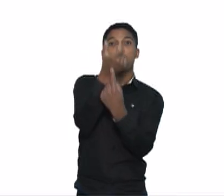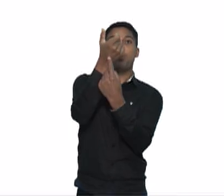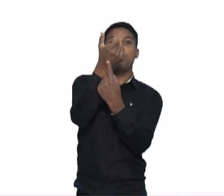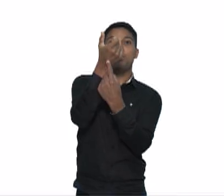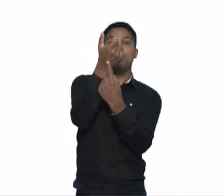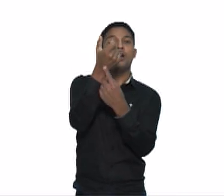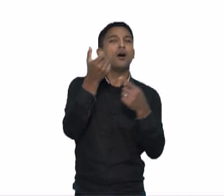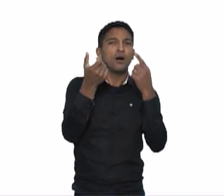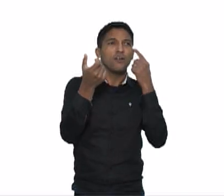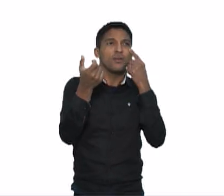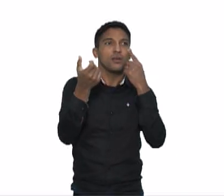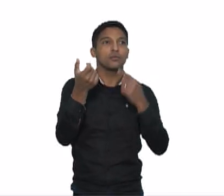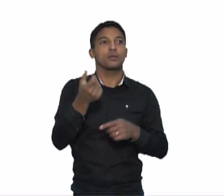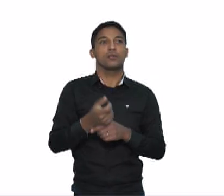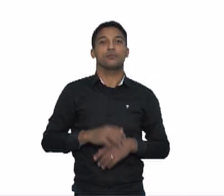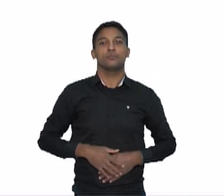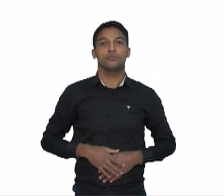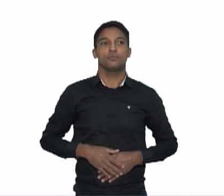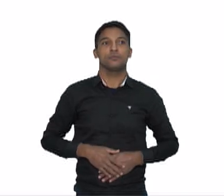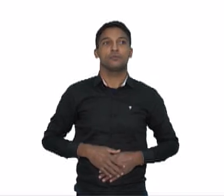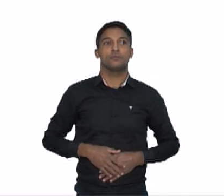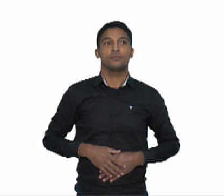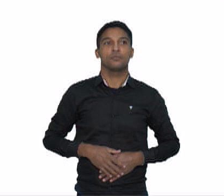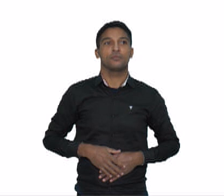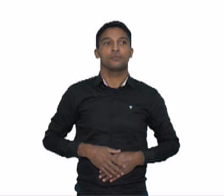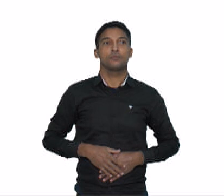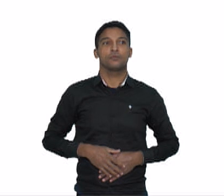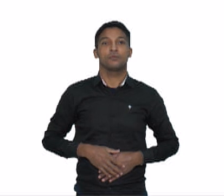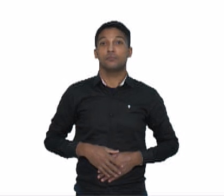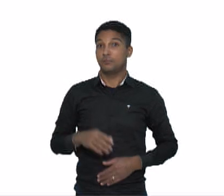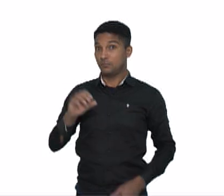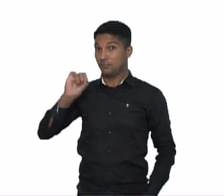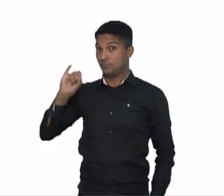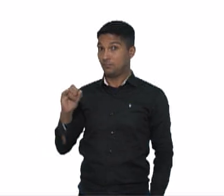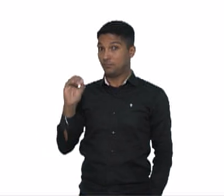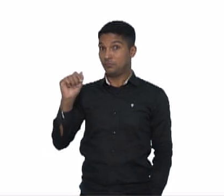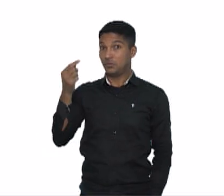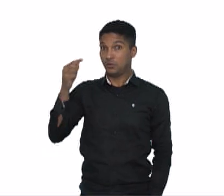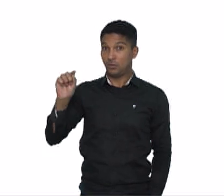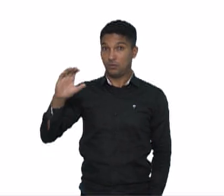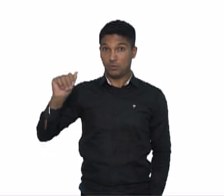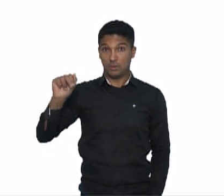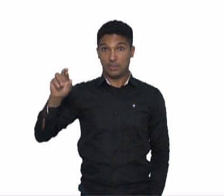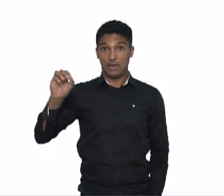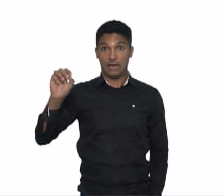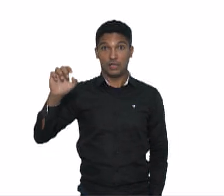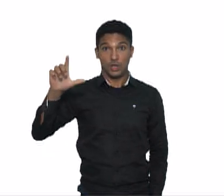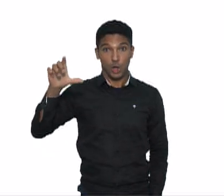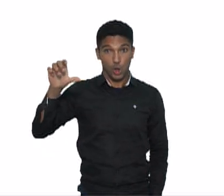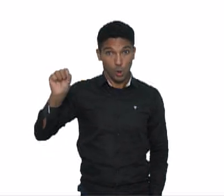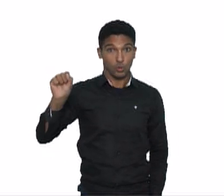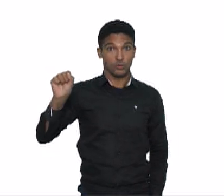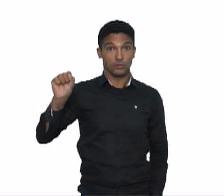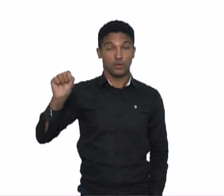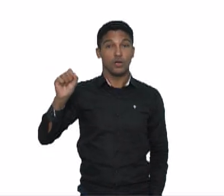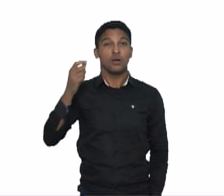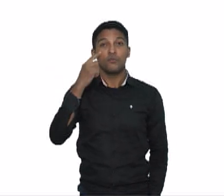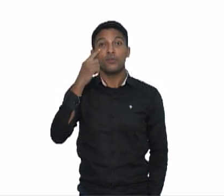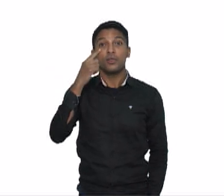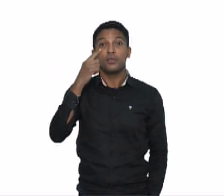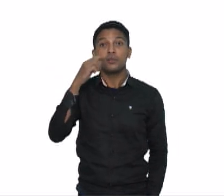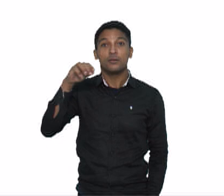você. Retomamos as preposições. Pode completar utilizando a mais adequada.